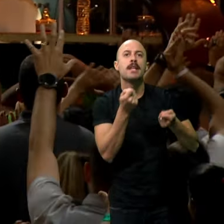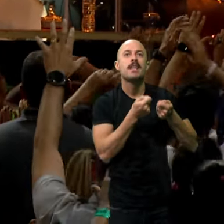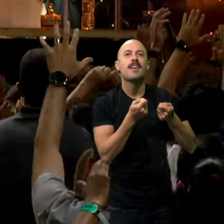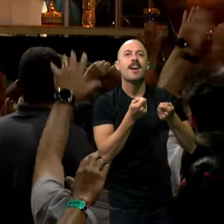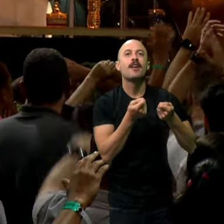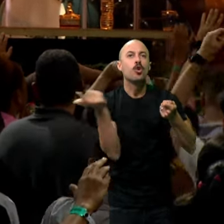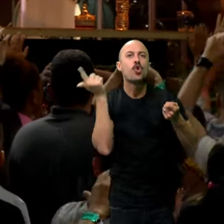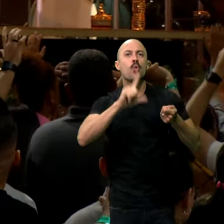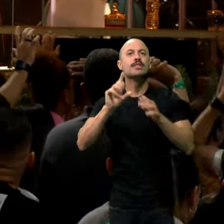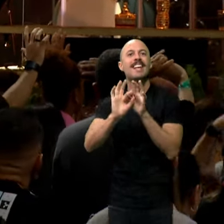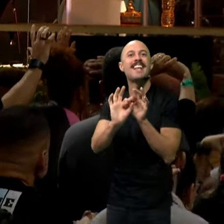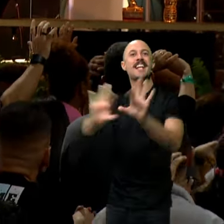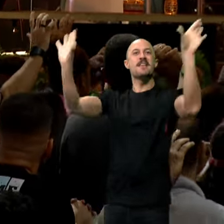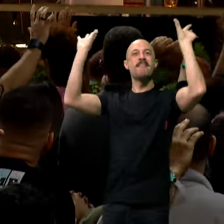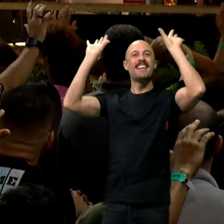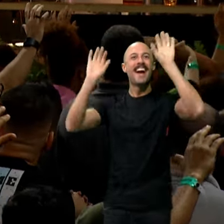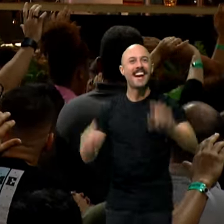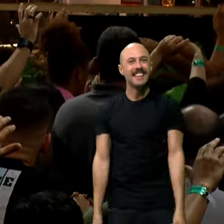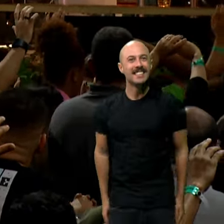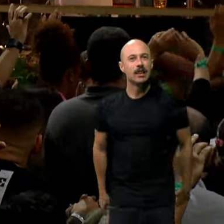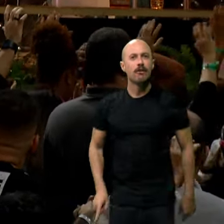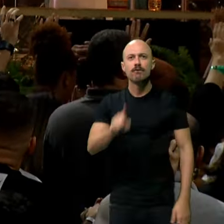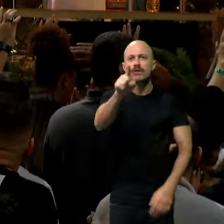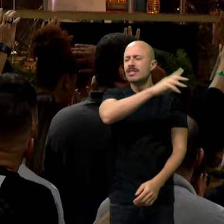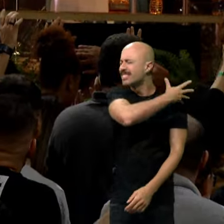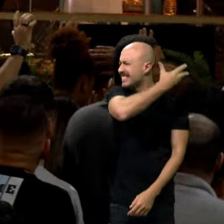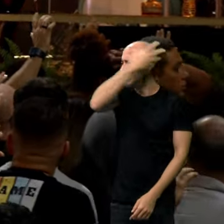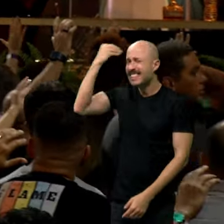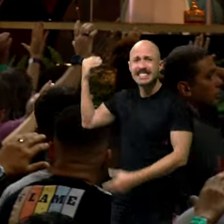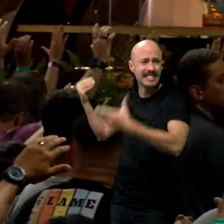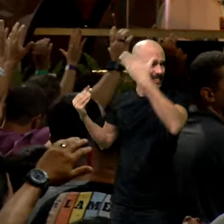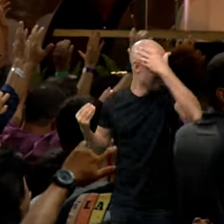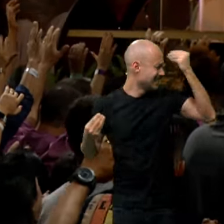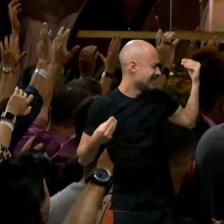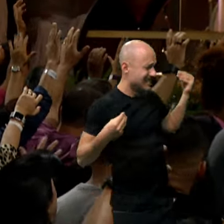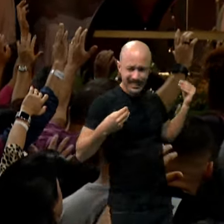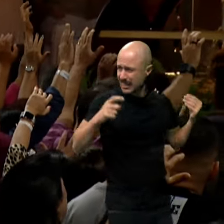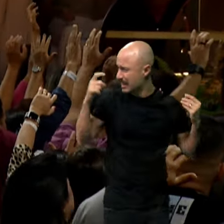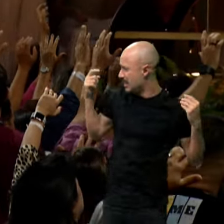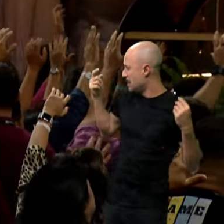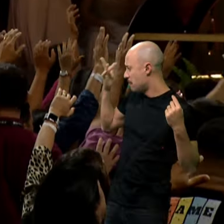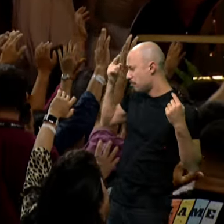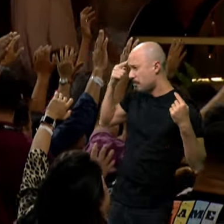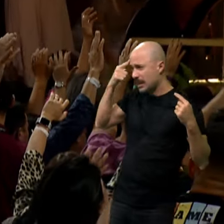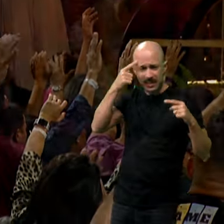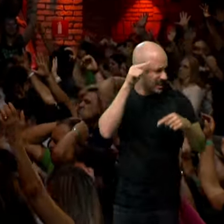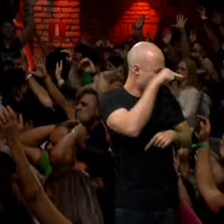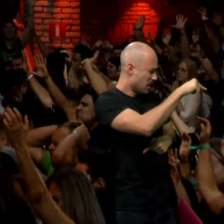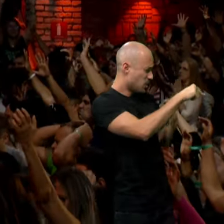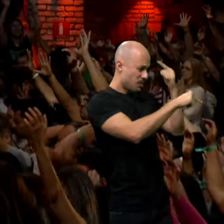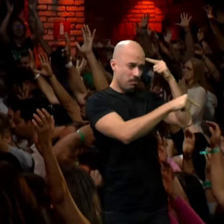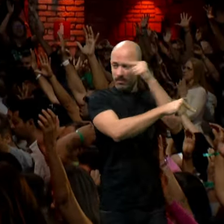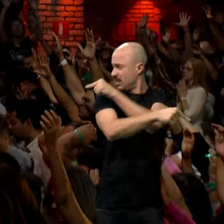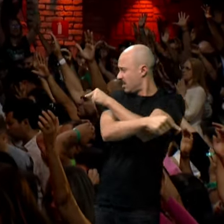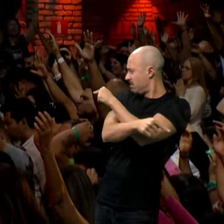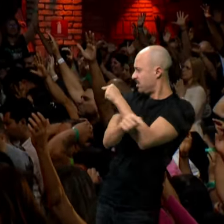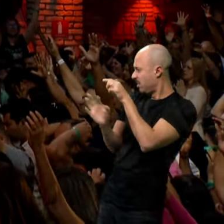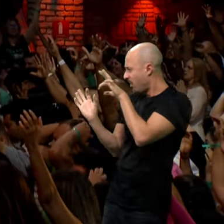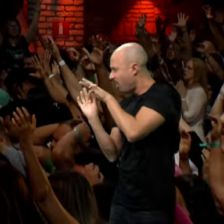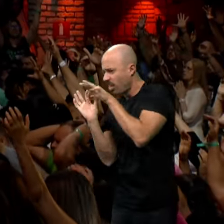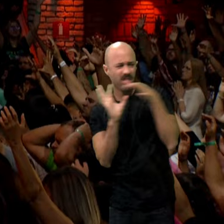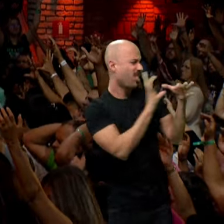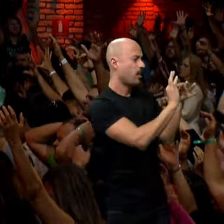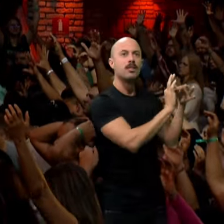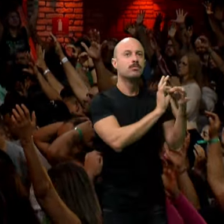fechar os olhos e vai esquecer de tudo aqui. Não existe ninguém mais aqui, só você e o trono. Me dê